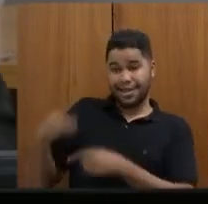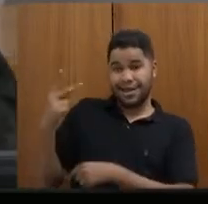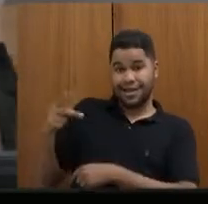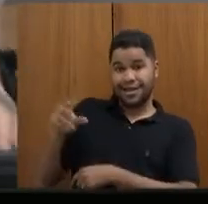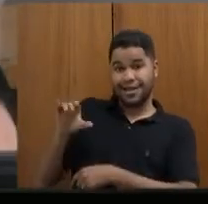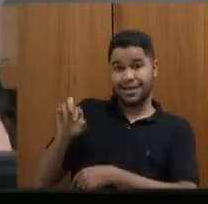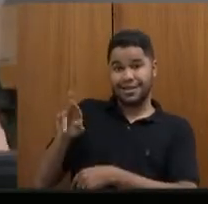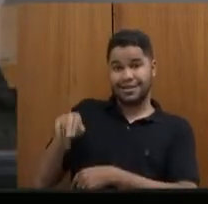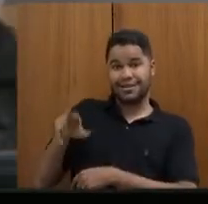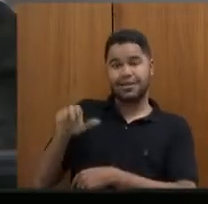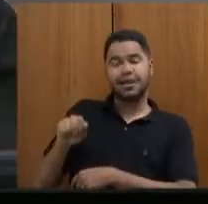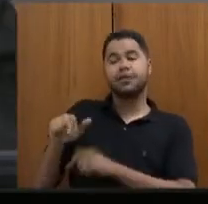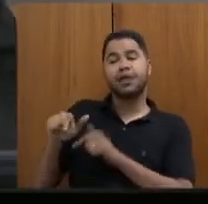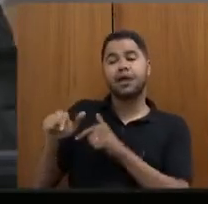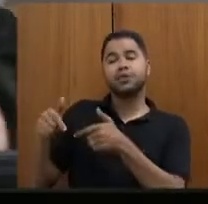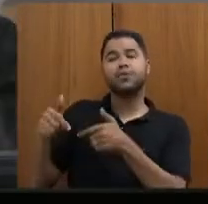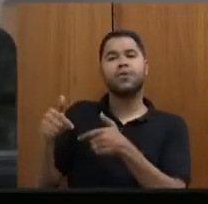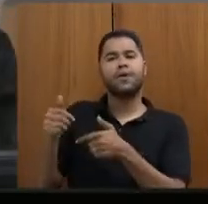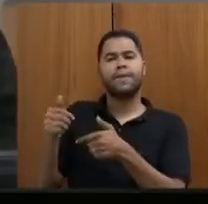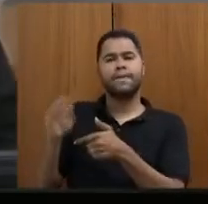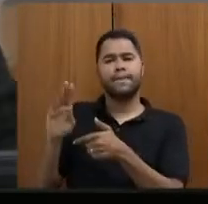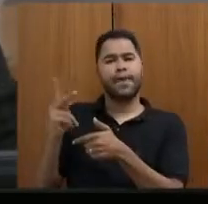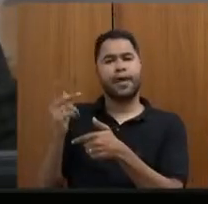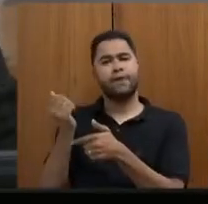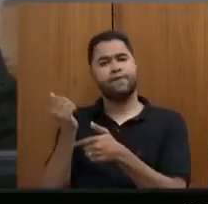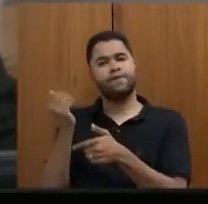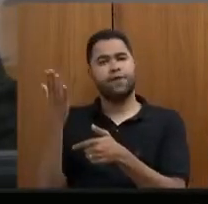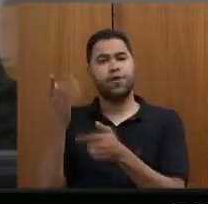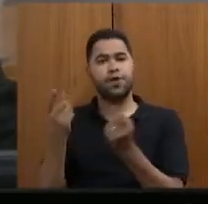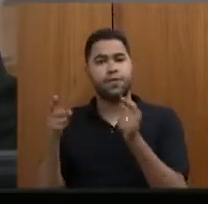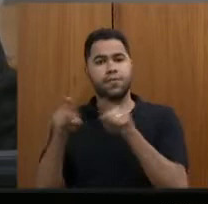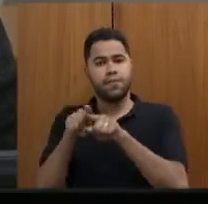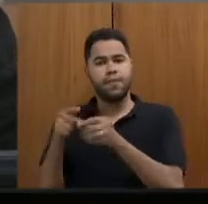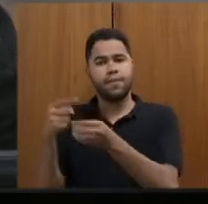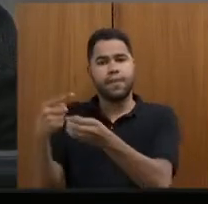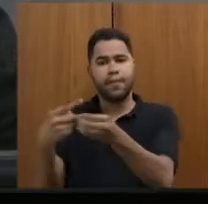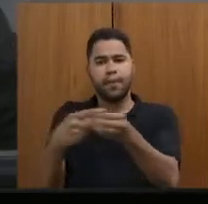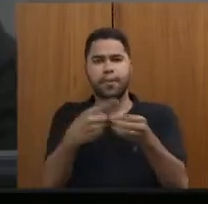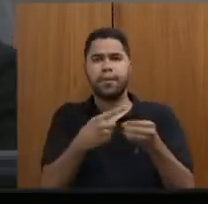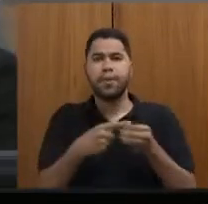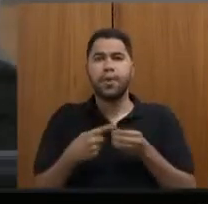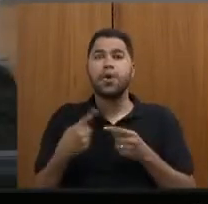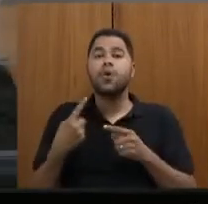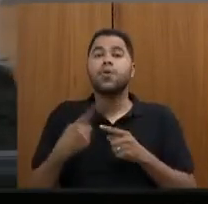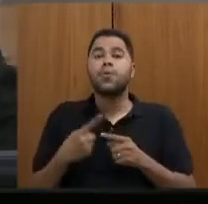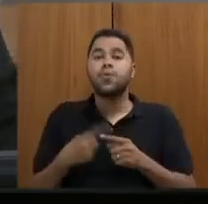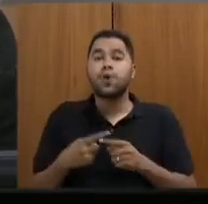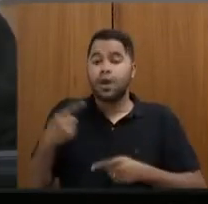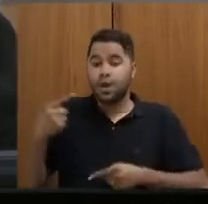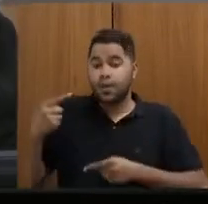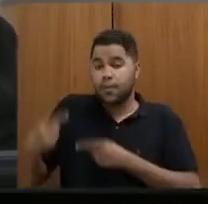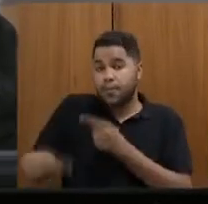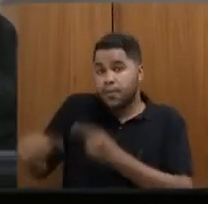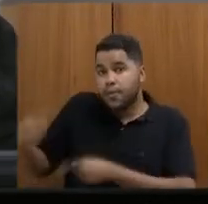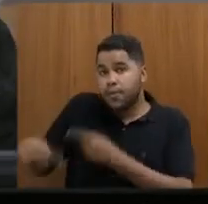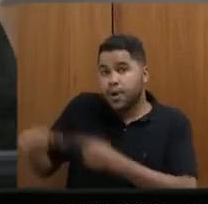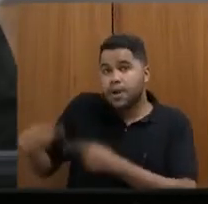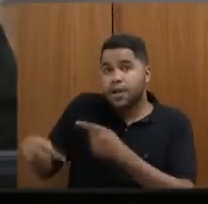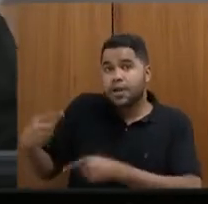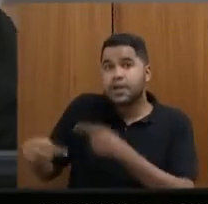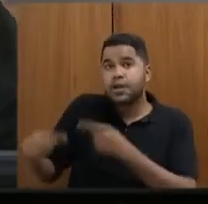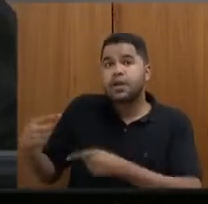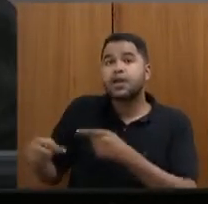atua muito fora de Belo Horizonte em parceria com os municípios, porque são políticas que os